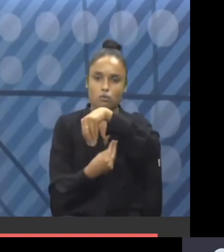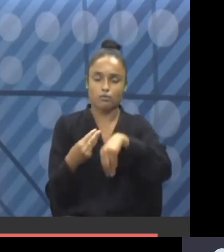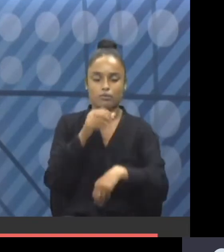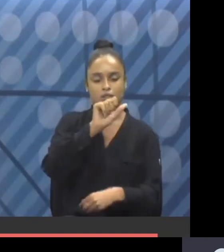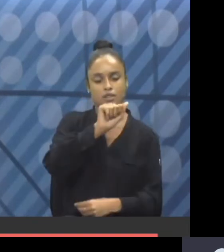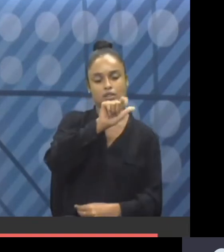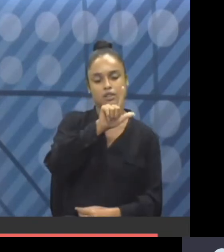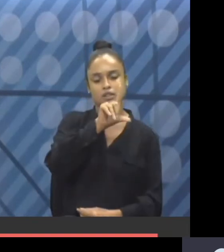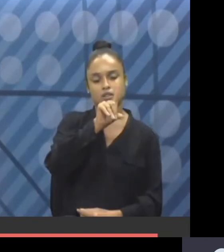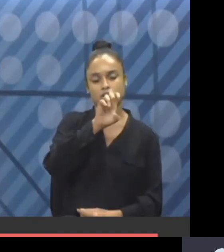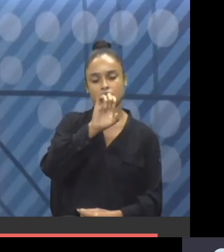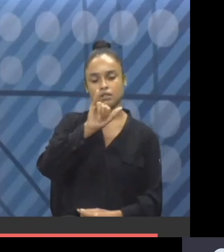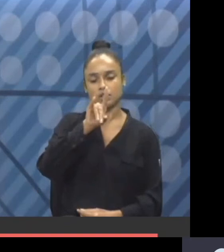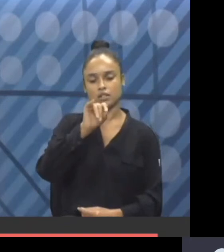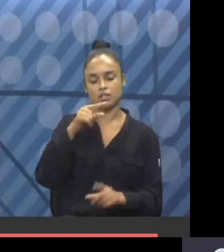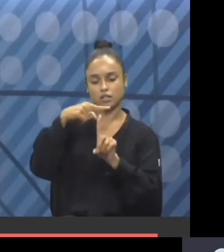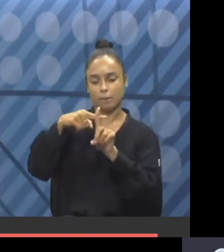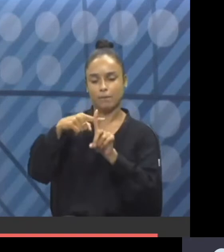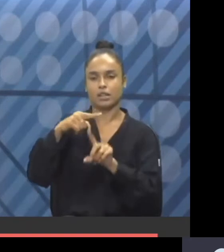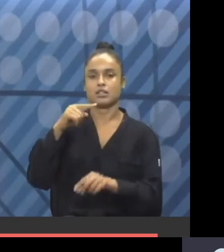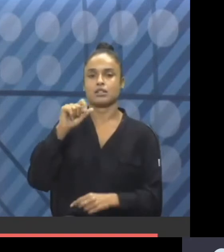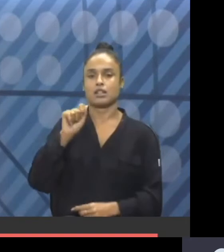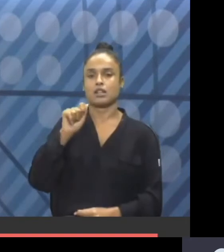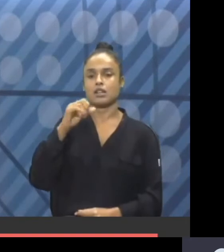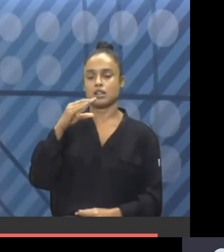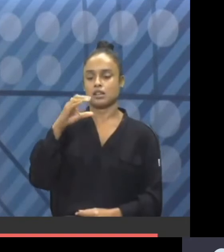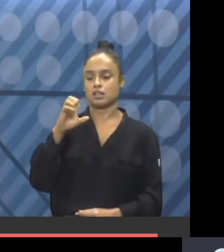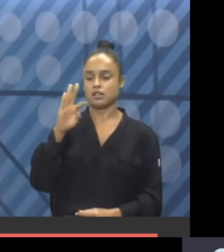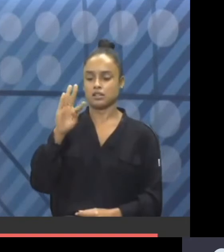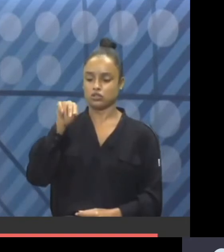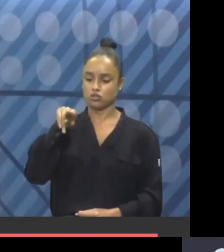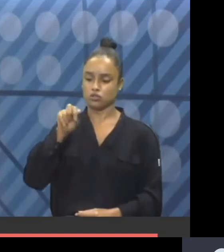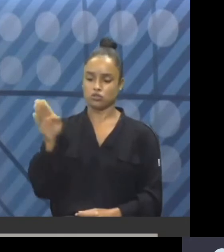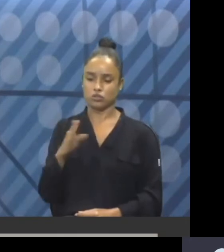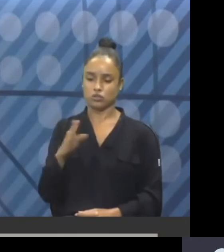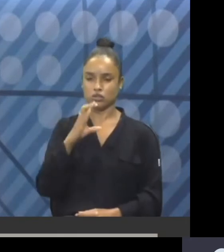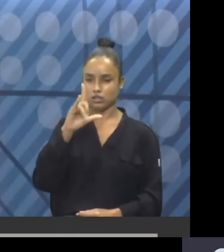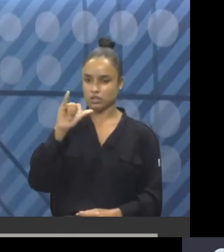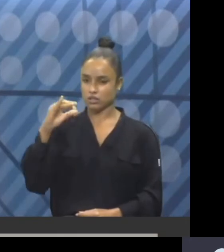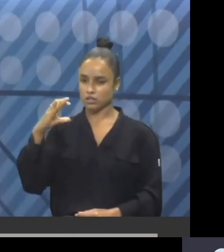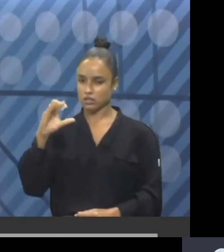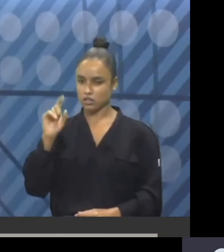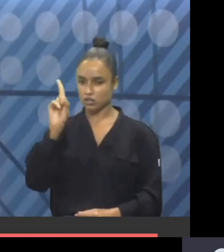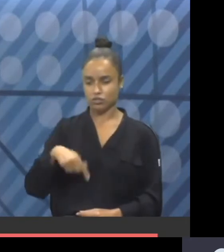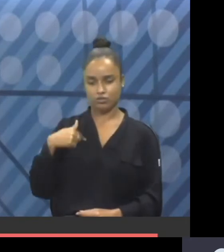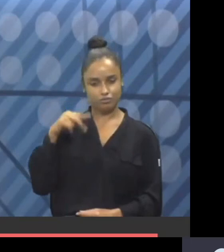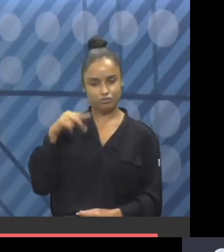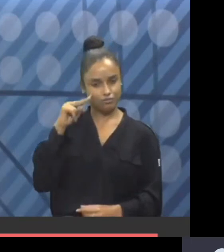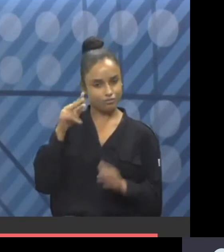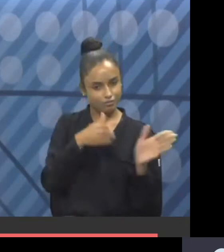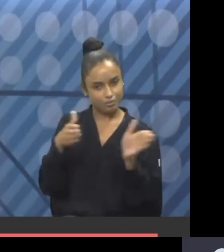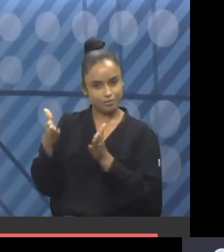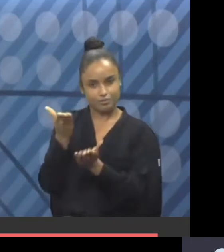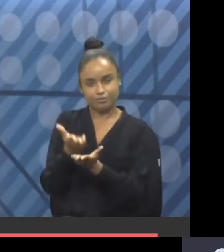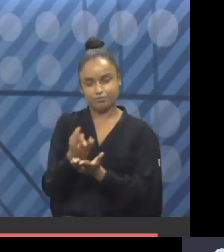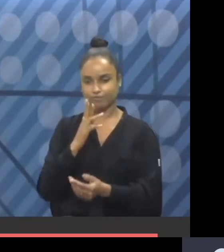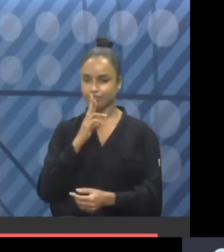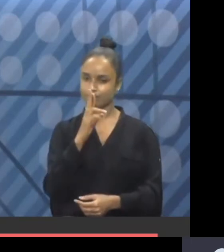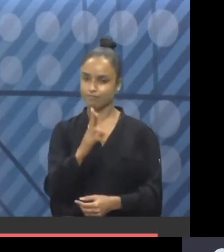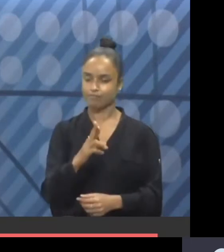o aldeído com acetona cíclica. Então, a gente vai observar esses resultados no decorrer da aula